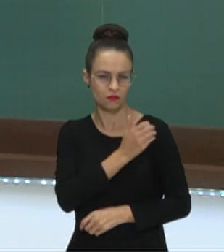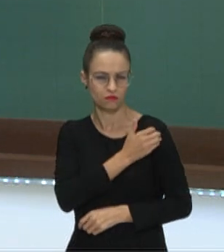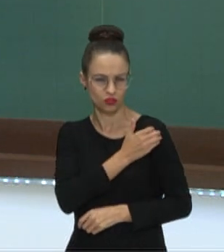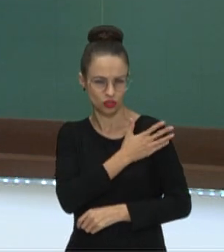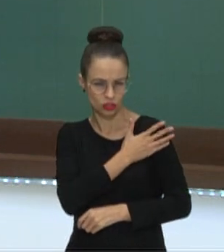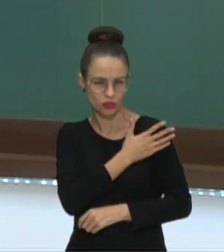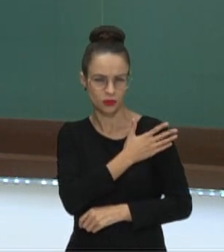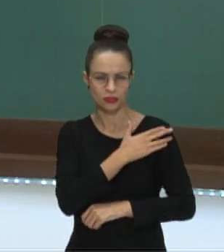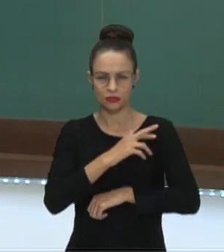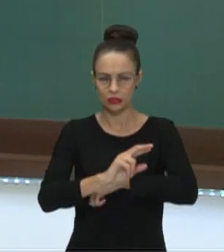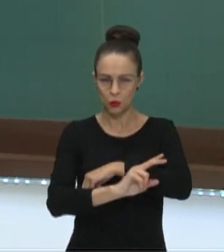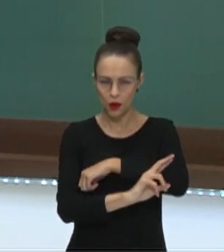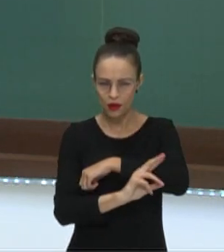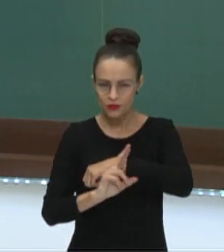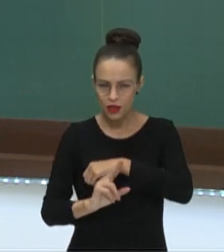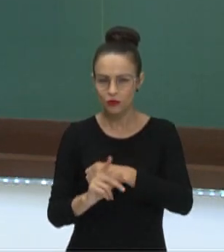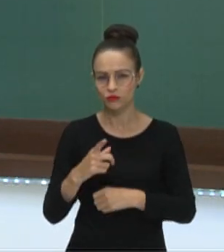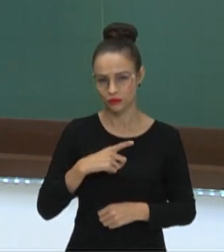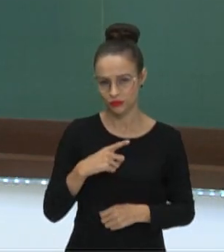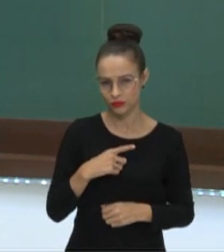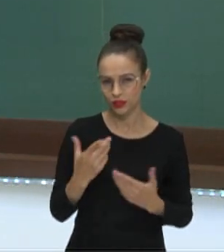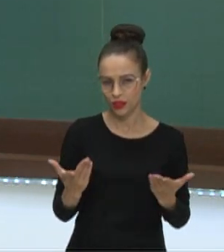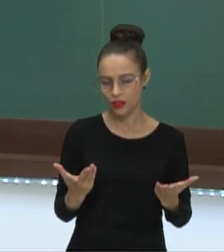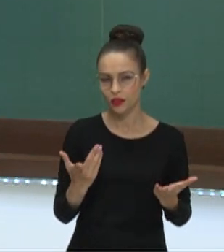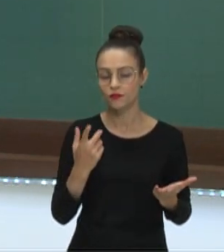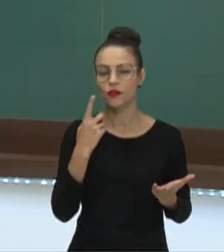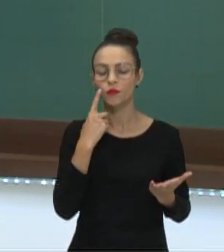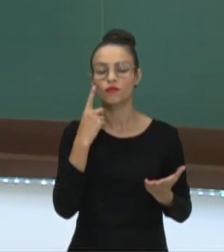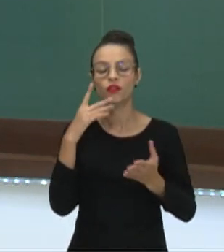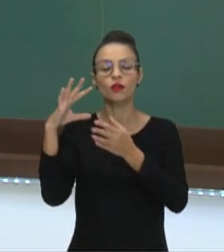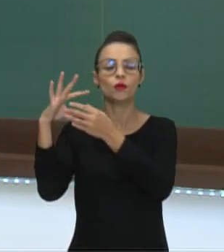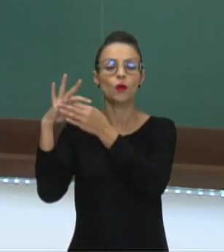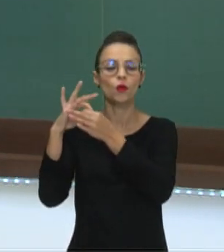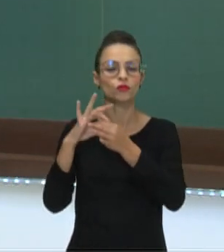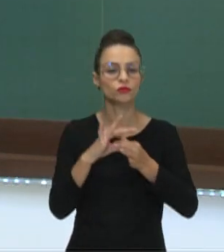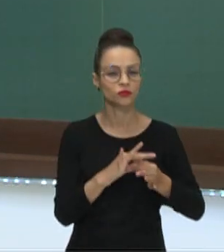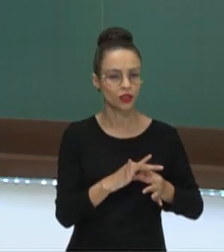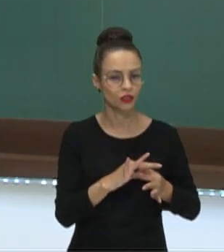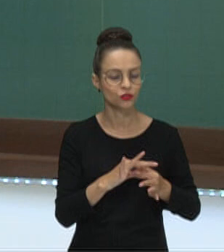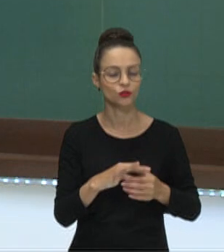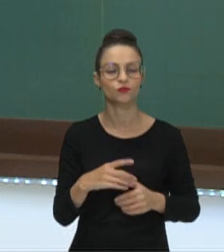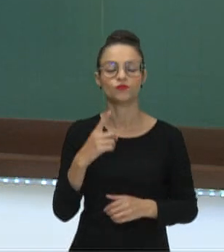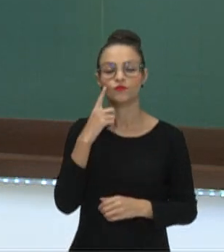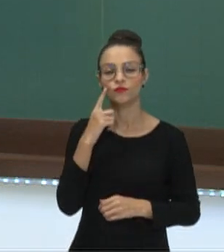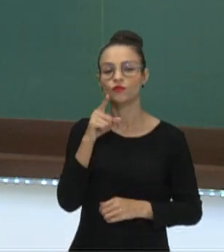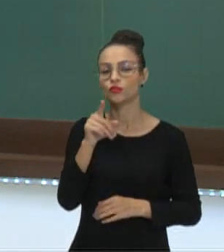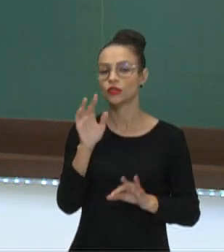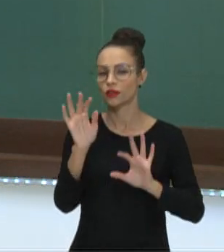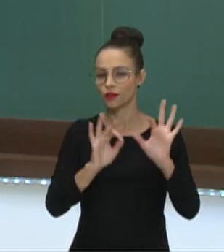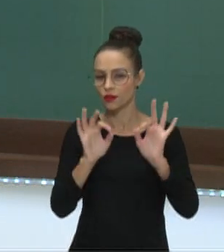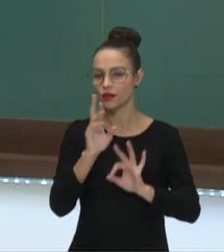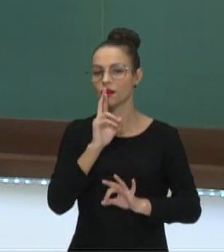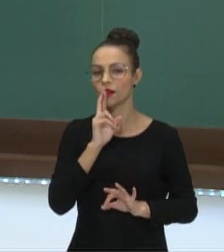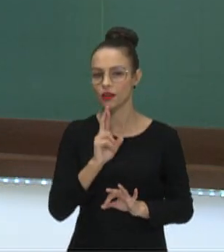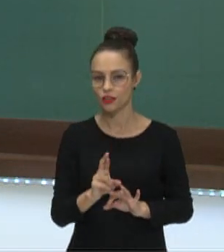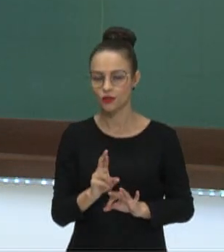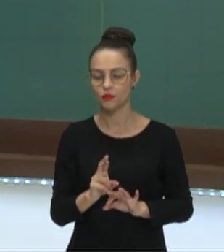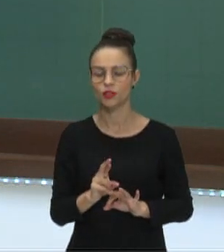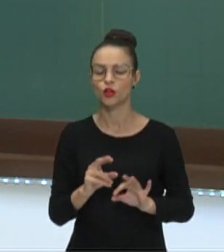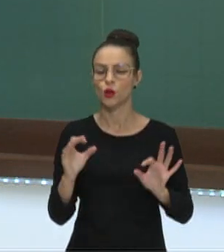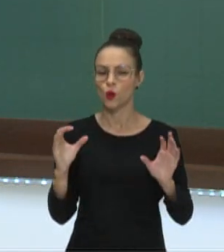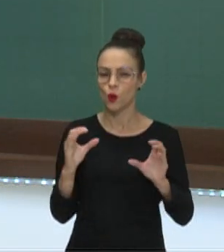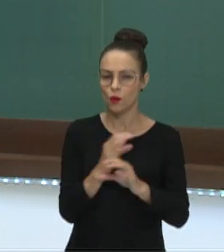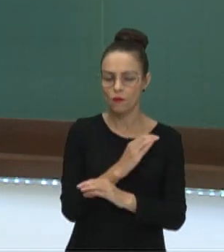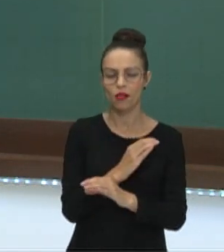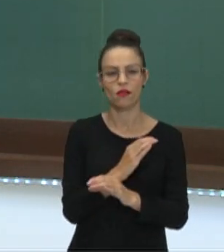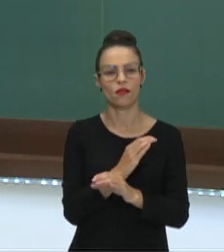discriminação racial? Vamos pensar em todo o contexto, em tudo que acontece? Formule a sua resposta bem